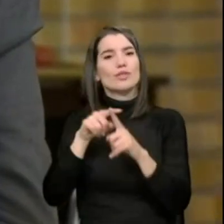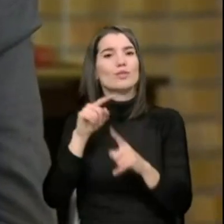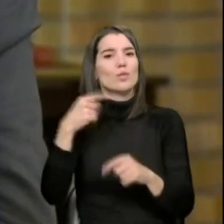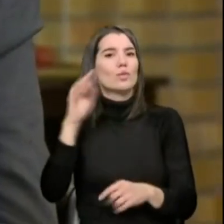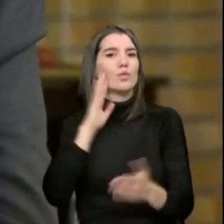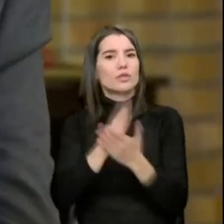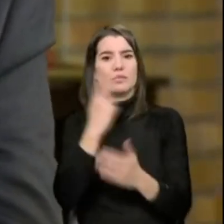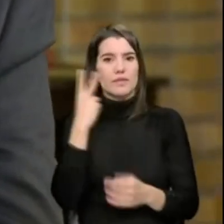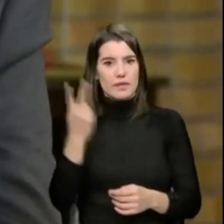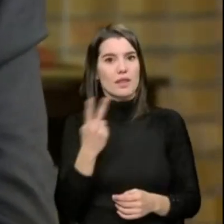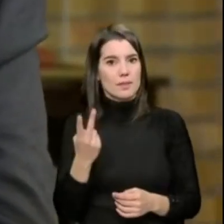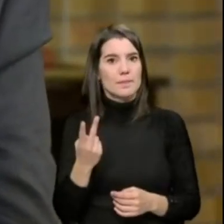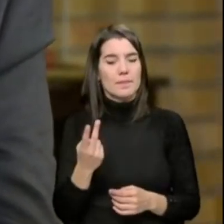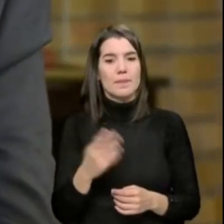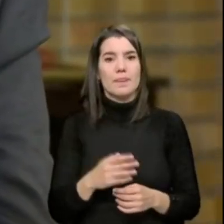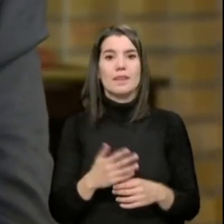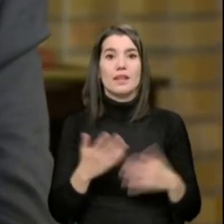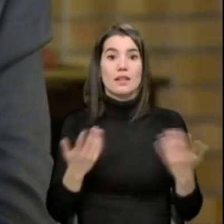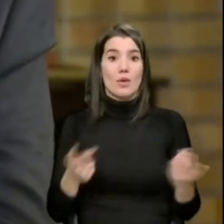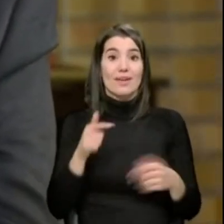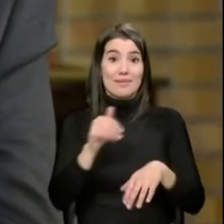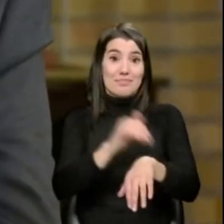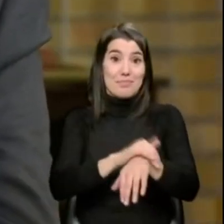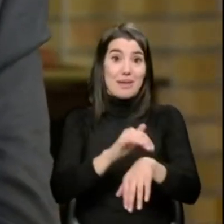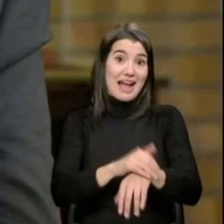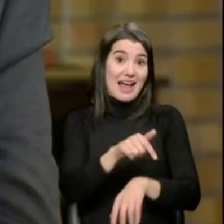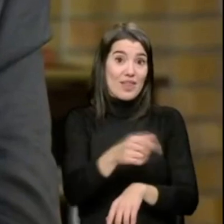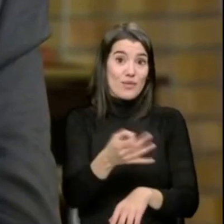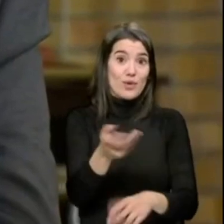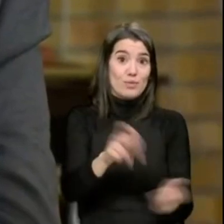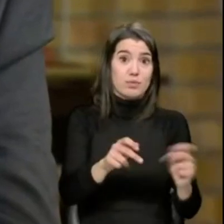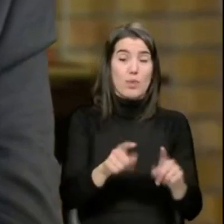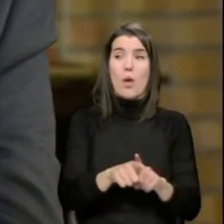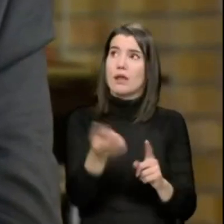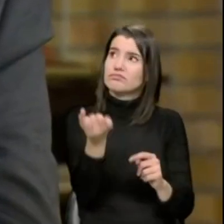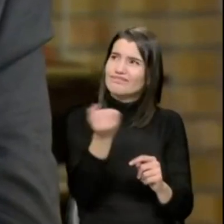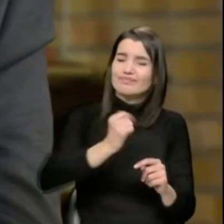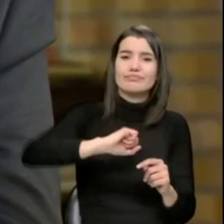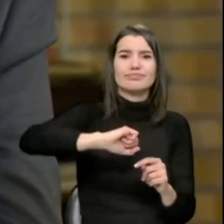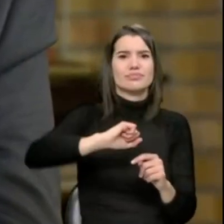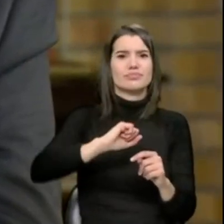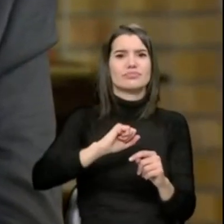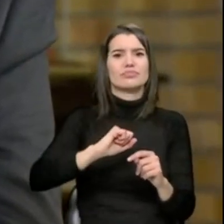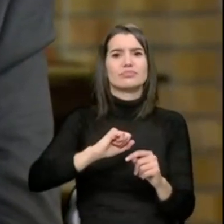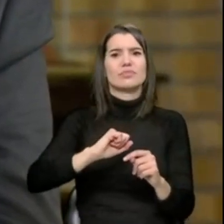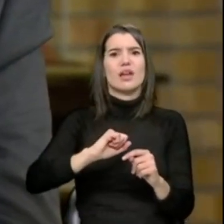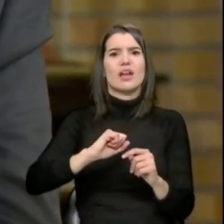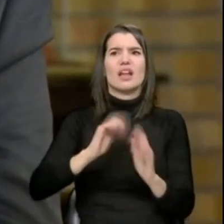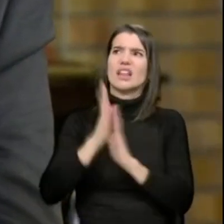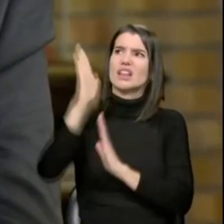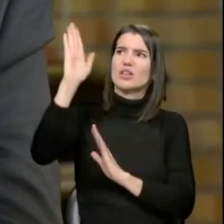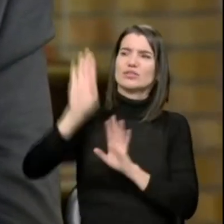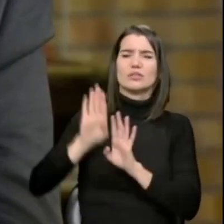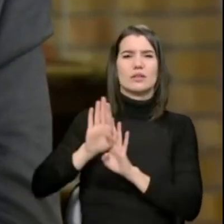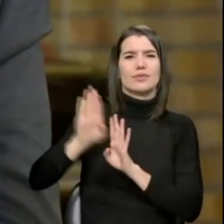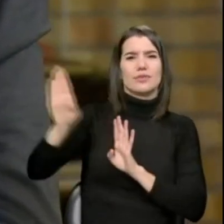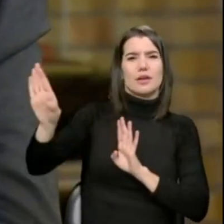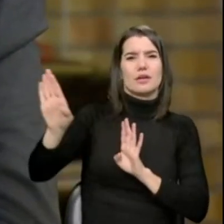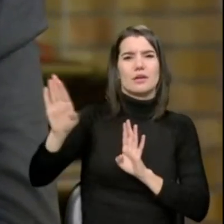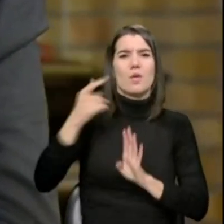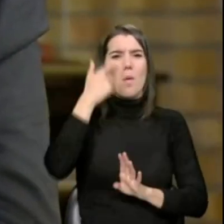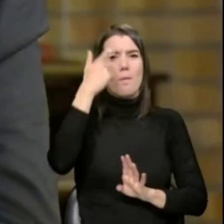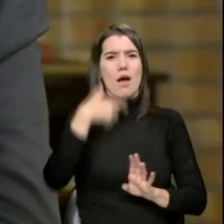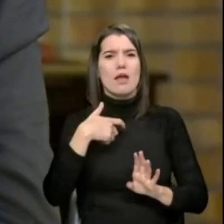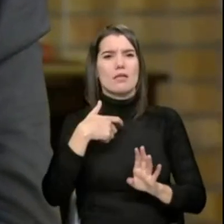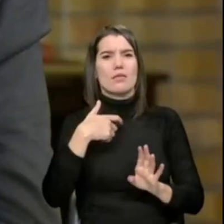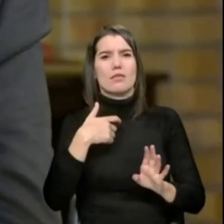como ruptura, desobediência, vontade do homem fazer o mundo sem Deus, introduziu uma